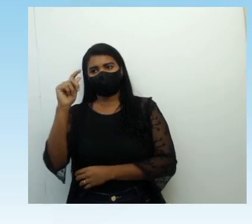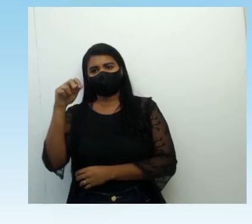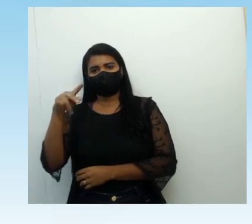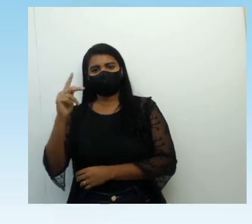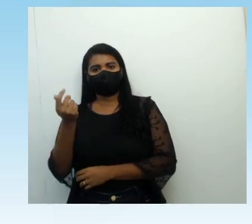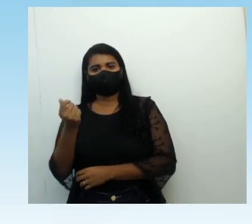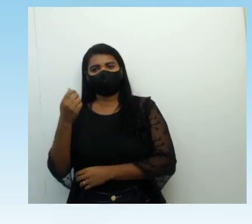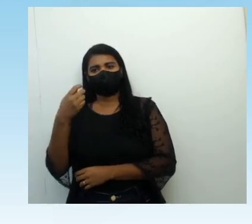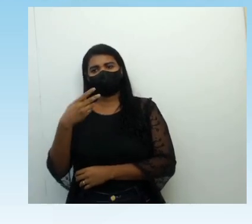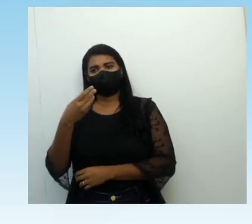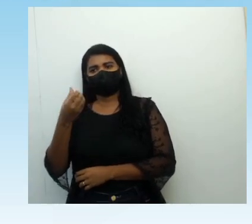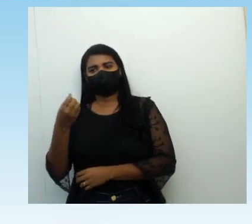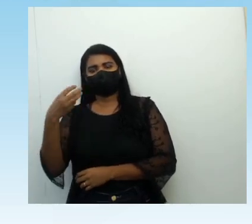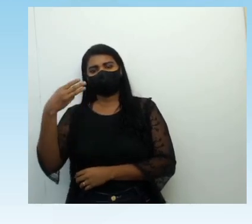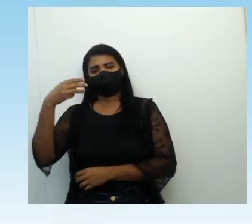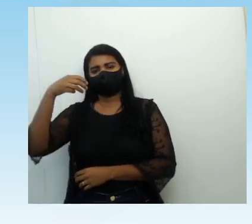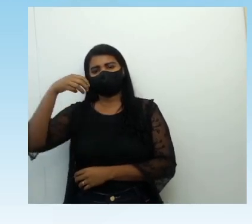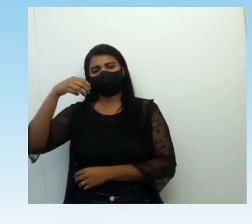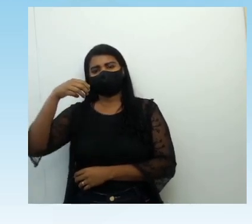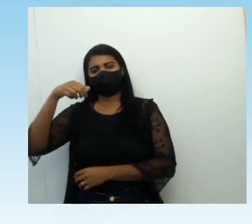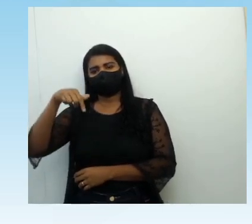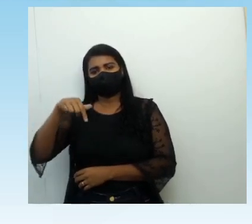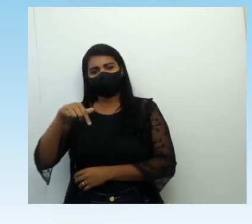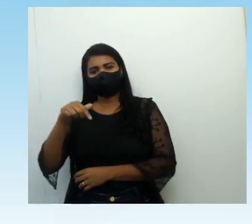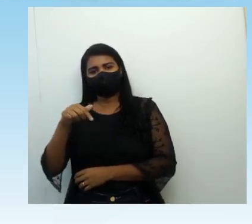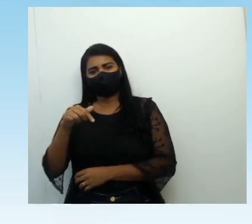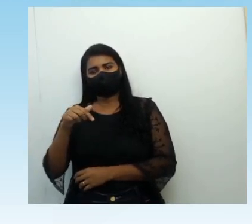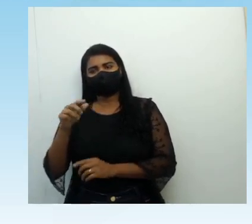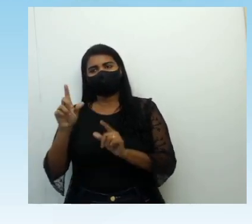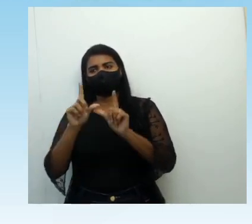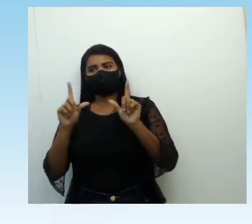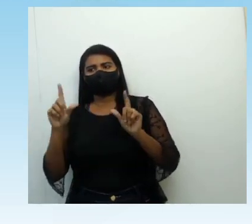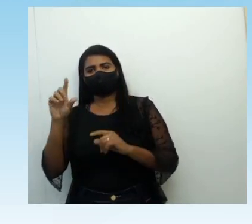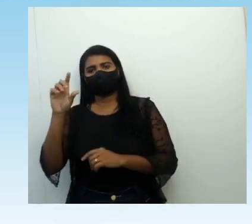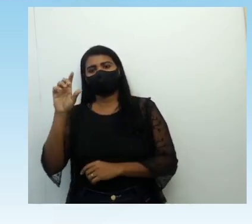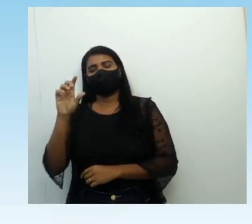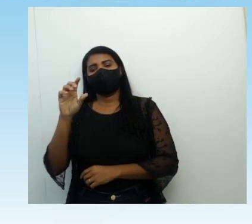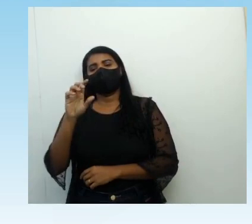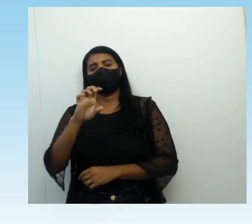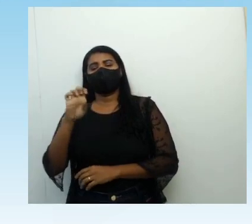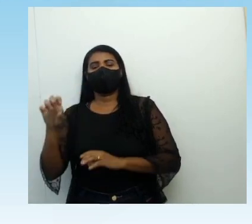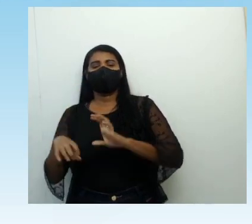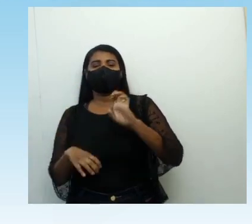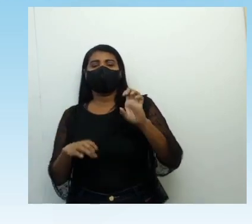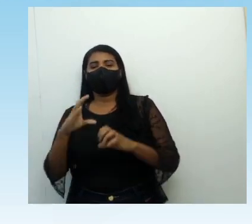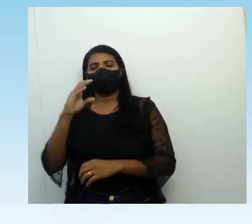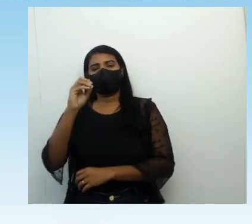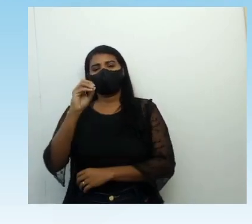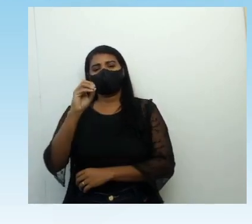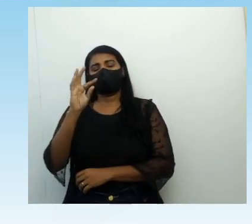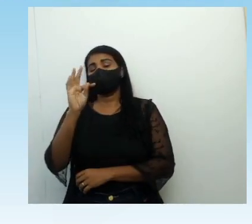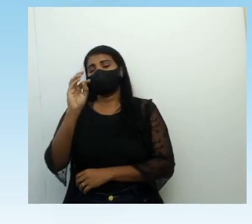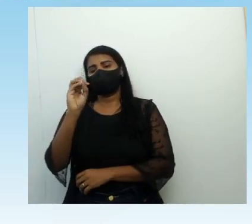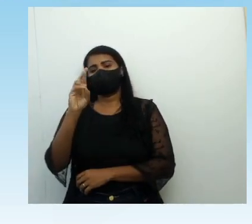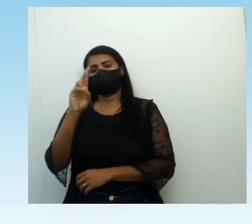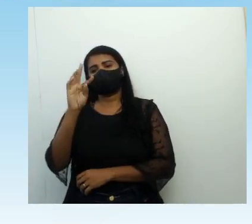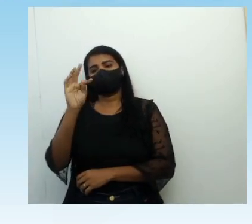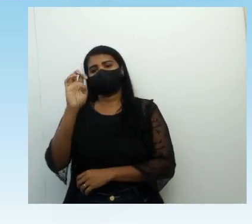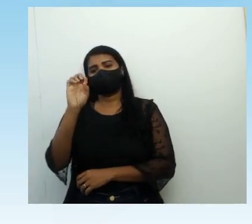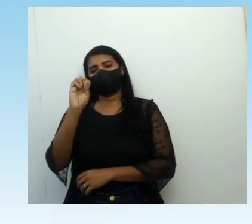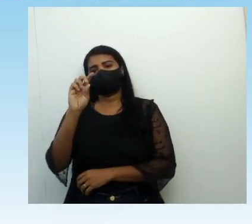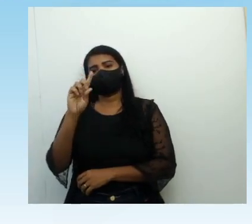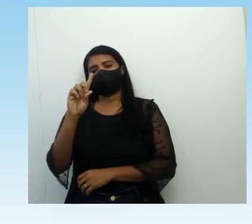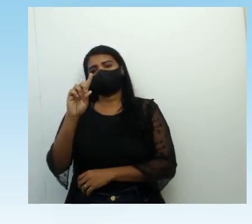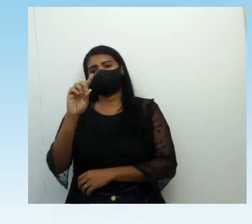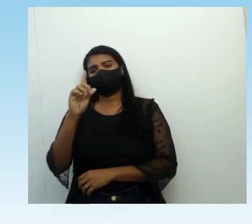46 graus 37 de longitude a oeste e com o nome de Tordesilhas, ele é um marco divisor